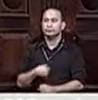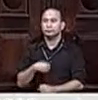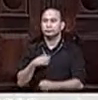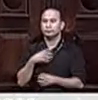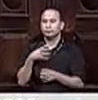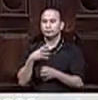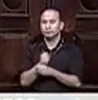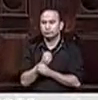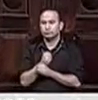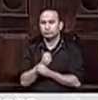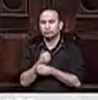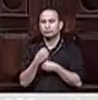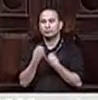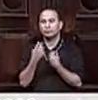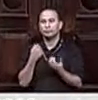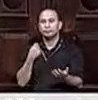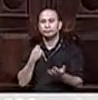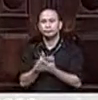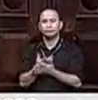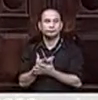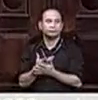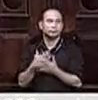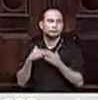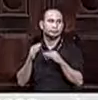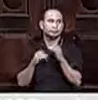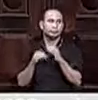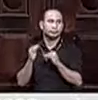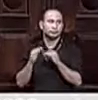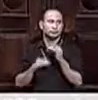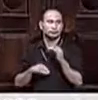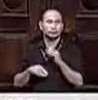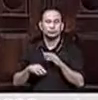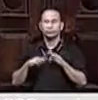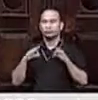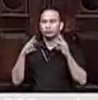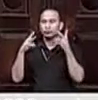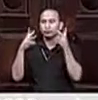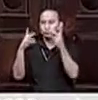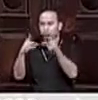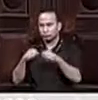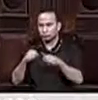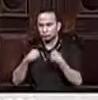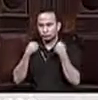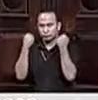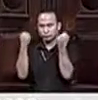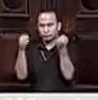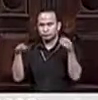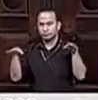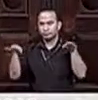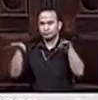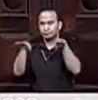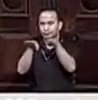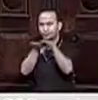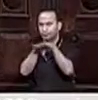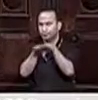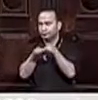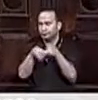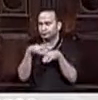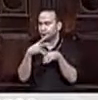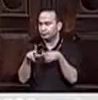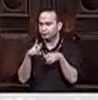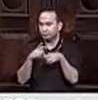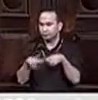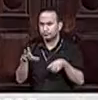conta como despesa de pessoal, quer dizer, bota todos os poderes na mesma guilhotina que